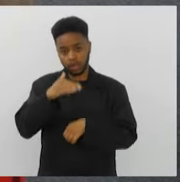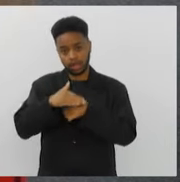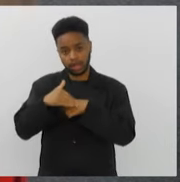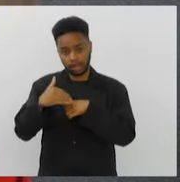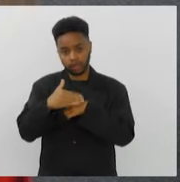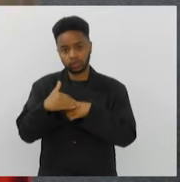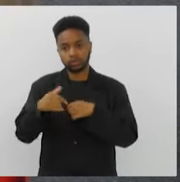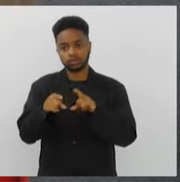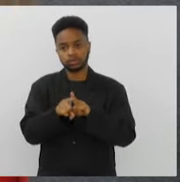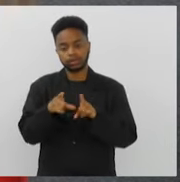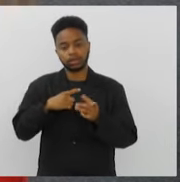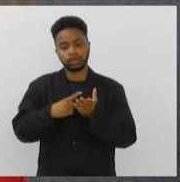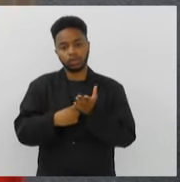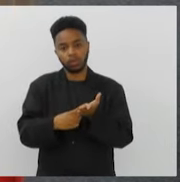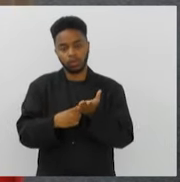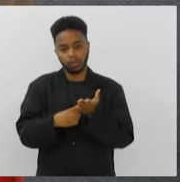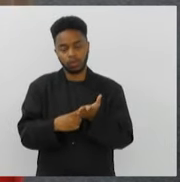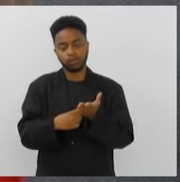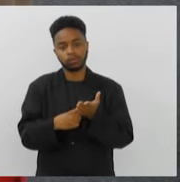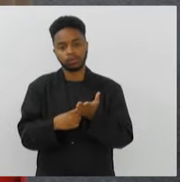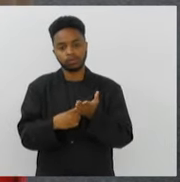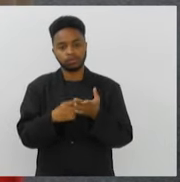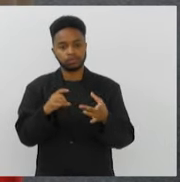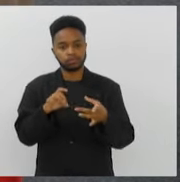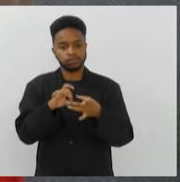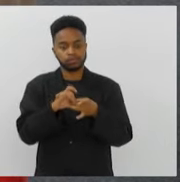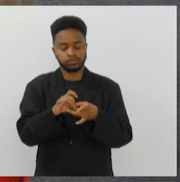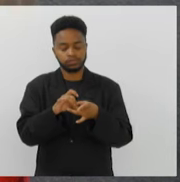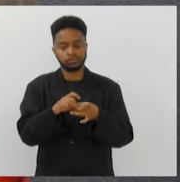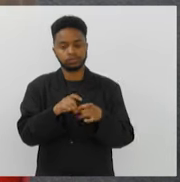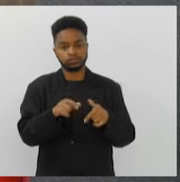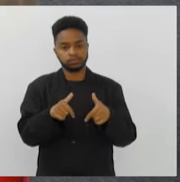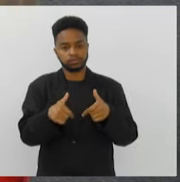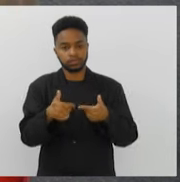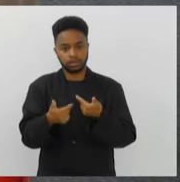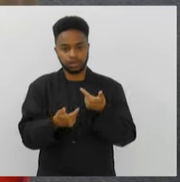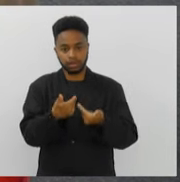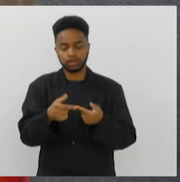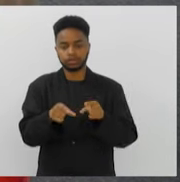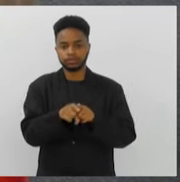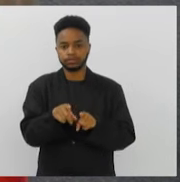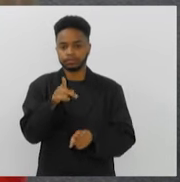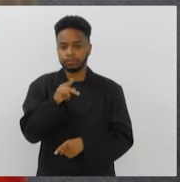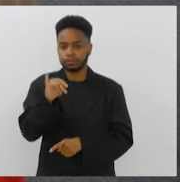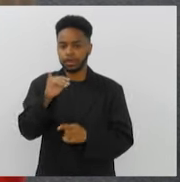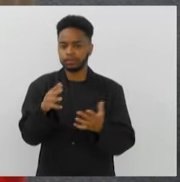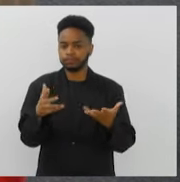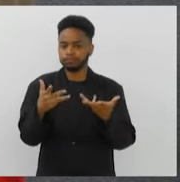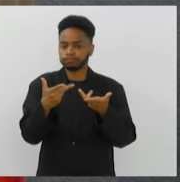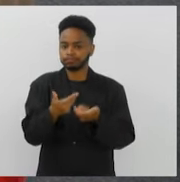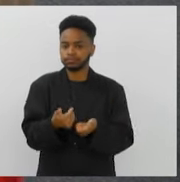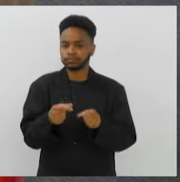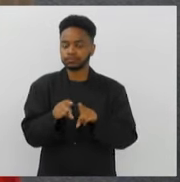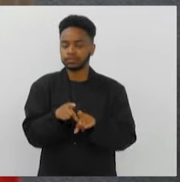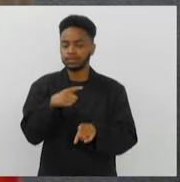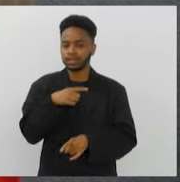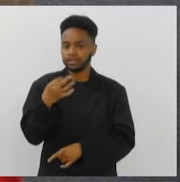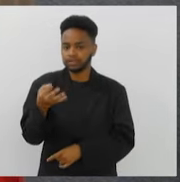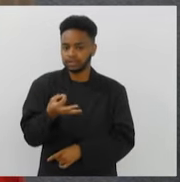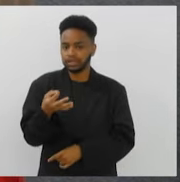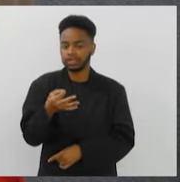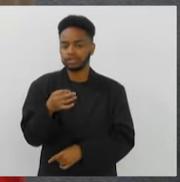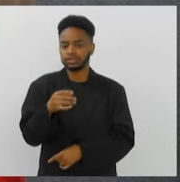uma pessoa comprometida aí com o seu mandato, um pai de família maravilhoso, e eu tenho certeza que ele vai